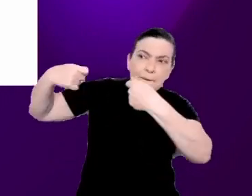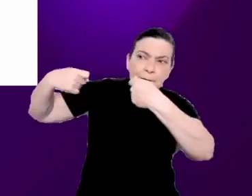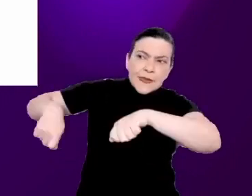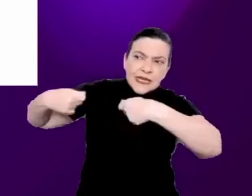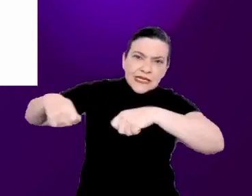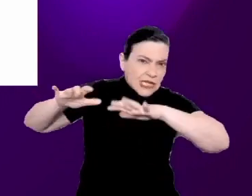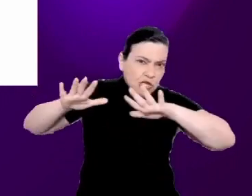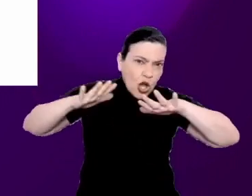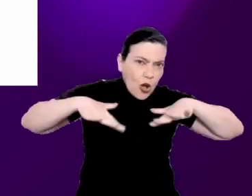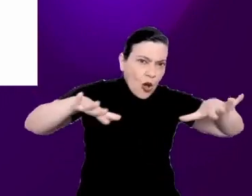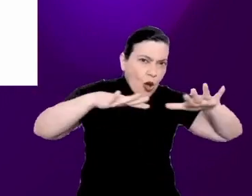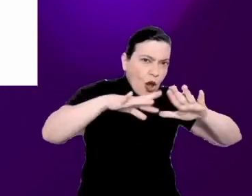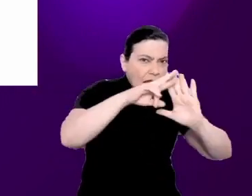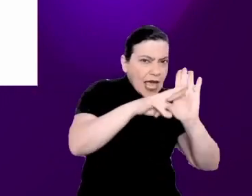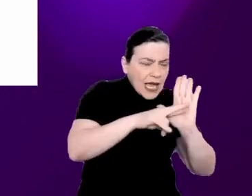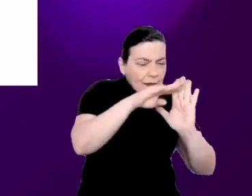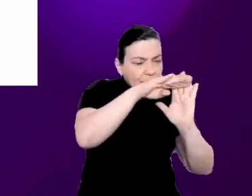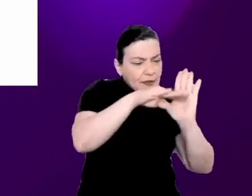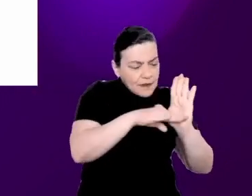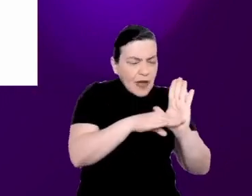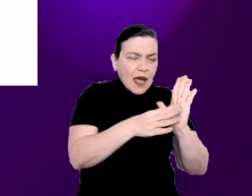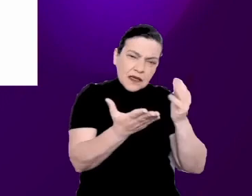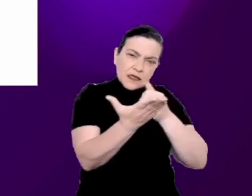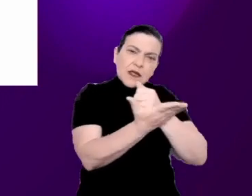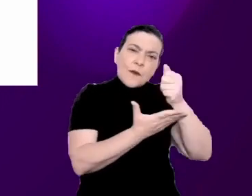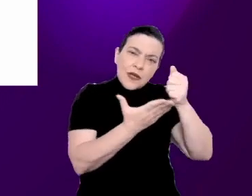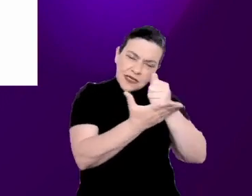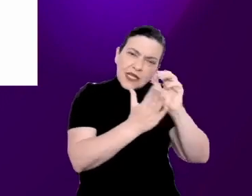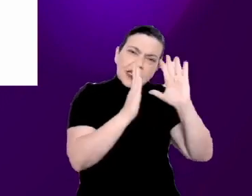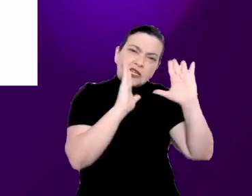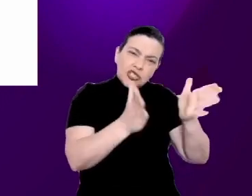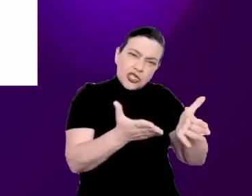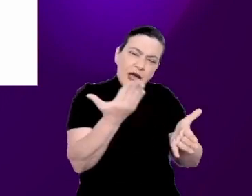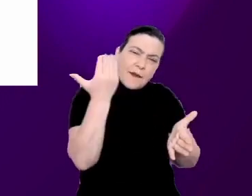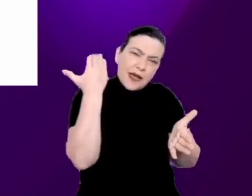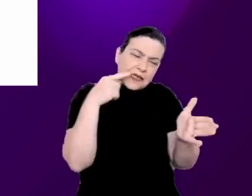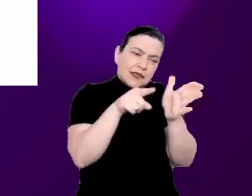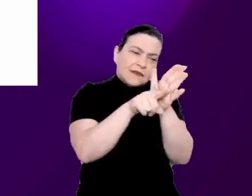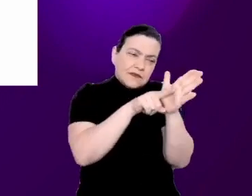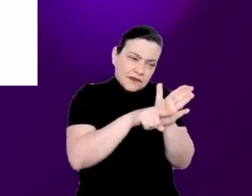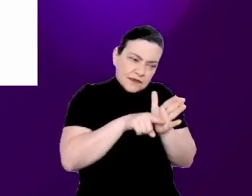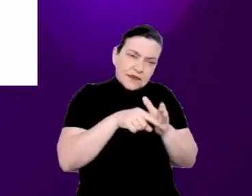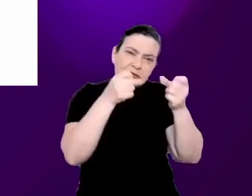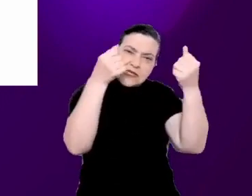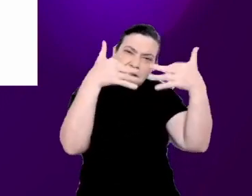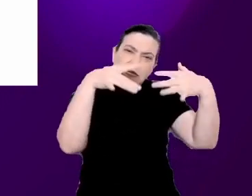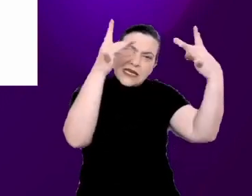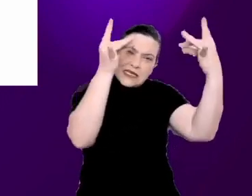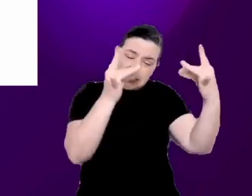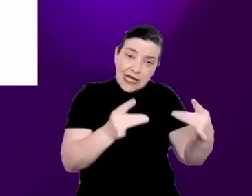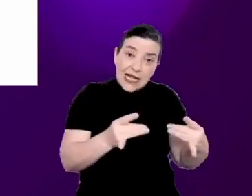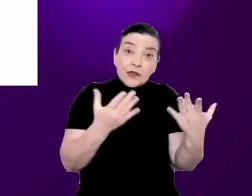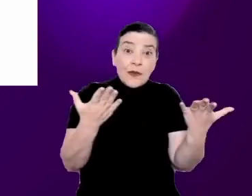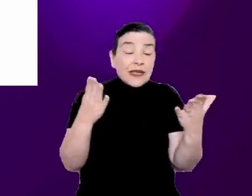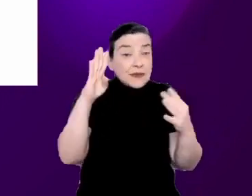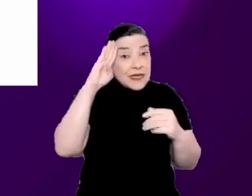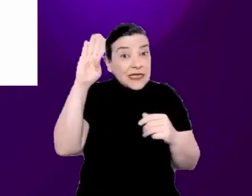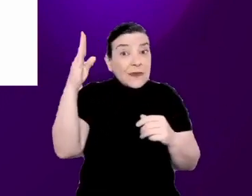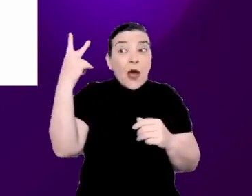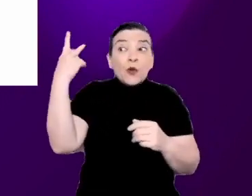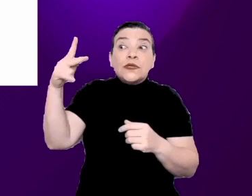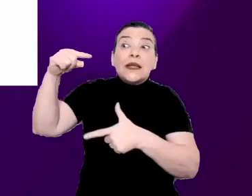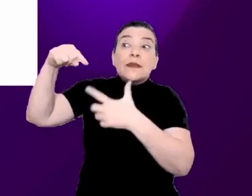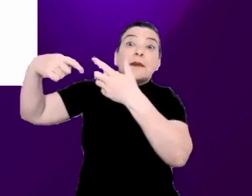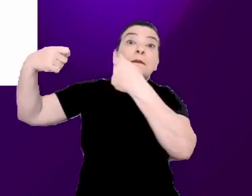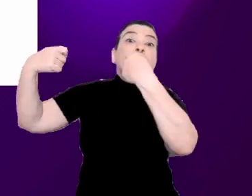descritas nos nossos protocolos, mesmo que sejam baseados em evidência e que já estivessem bem definidas nas nossas diretrizes assistenciais. Então, com isso, a gente